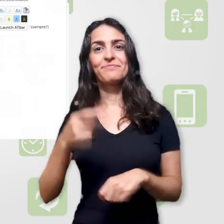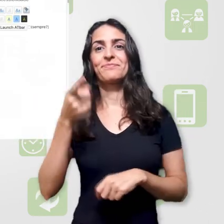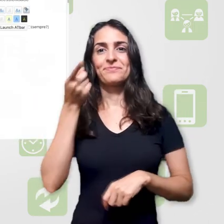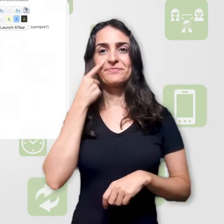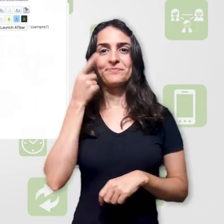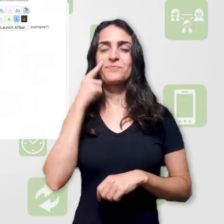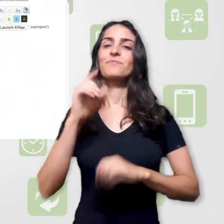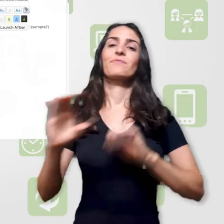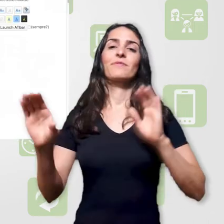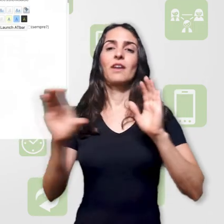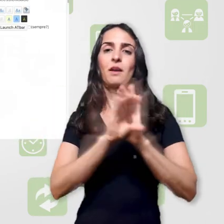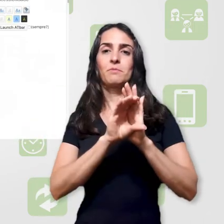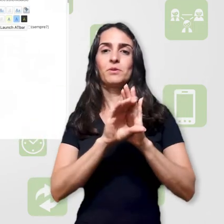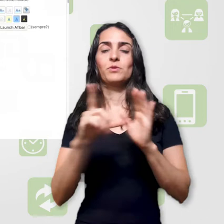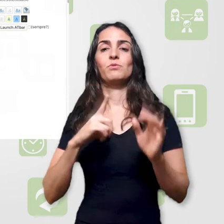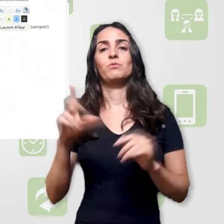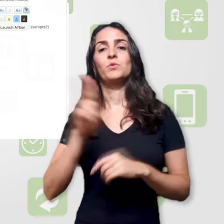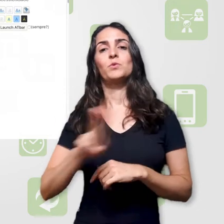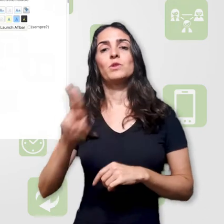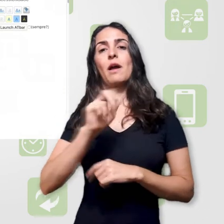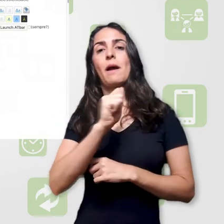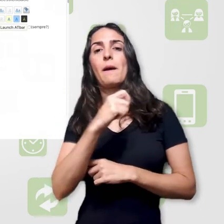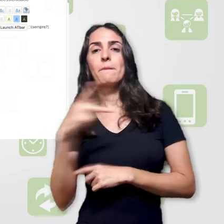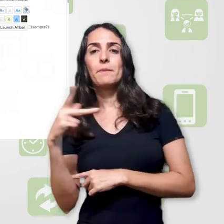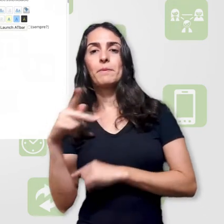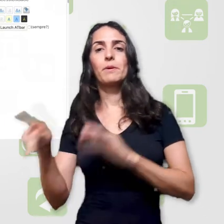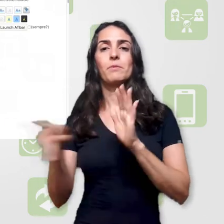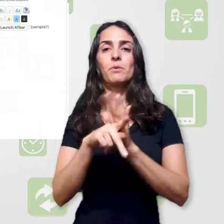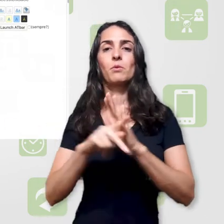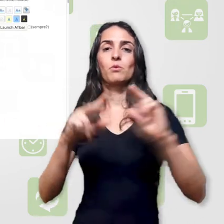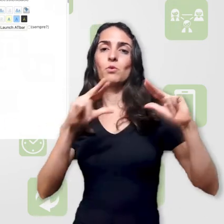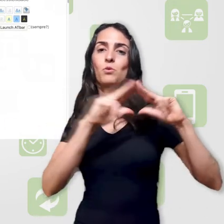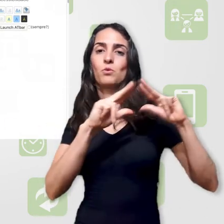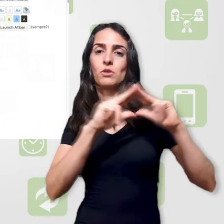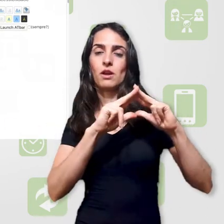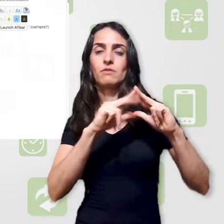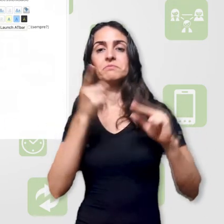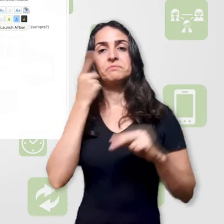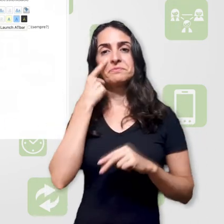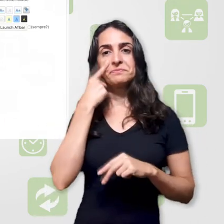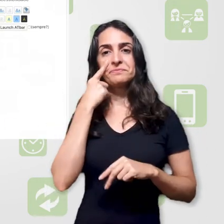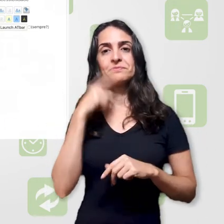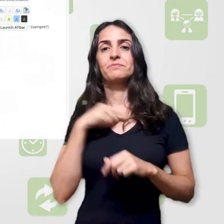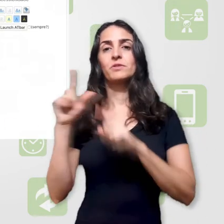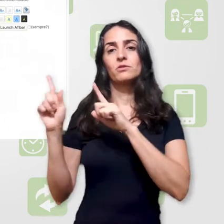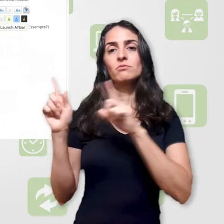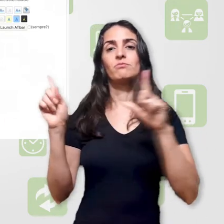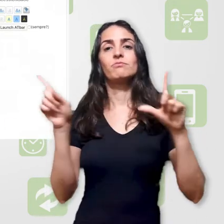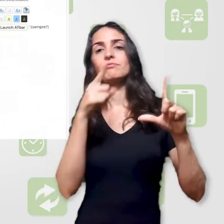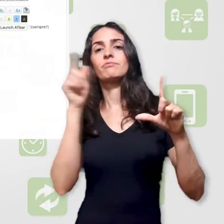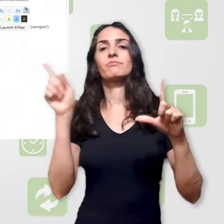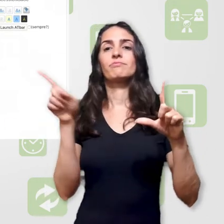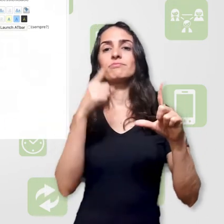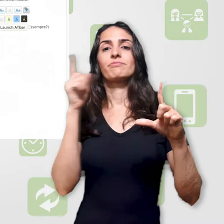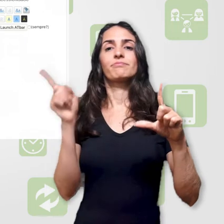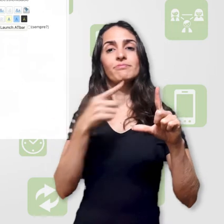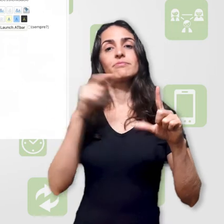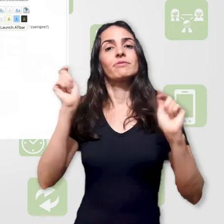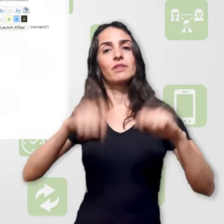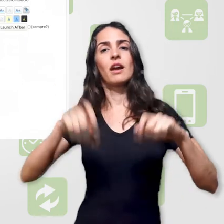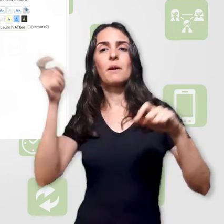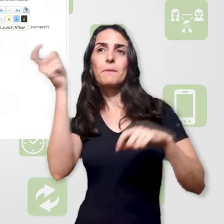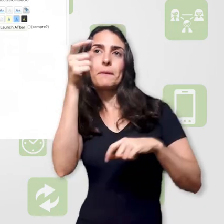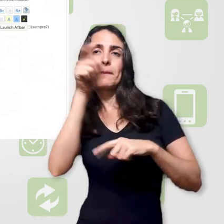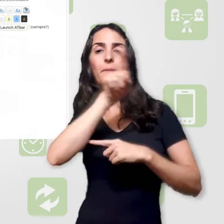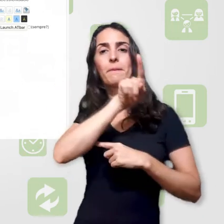está vendo esse capítulo usar aplicativos do google drive e você pode passar os capítulos aqui